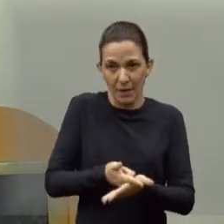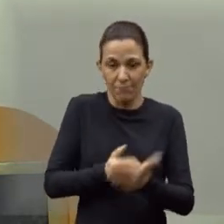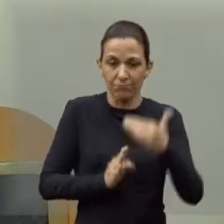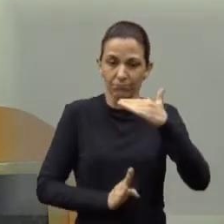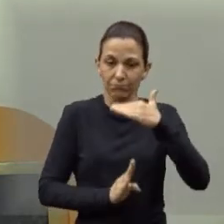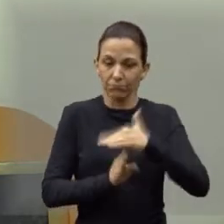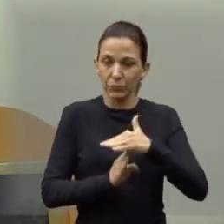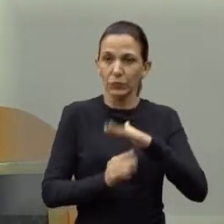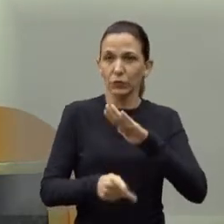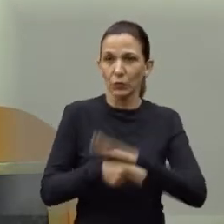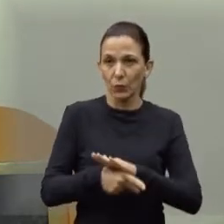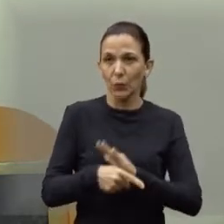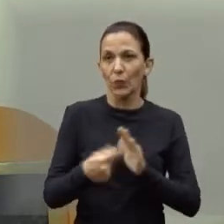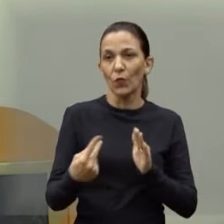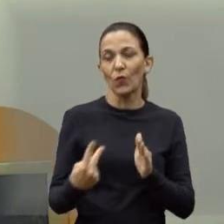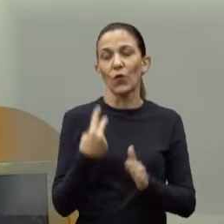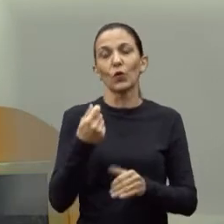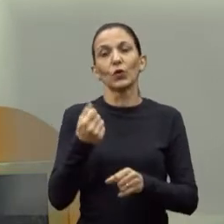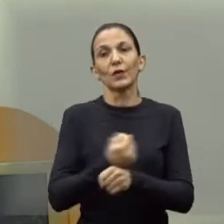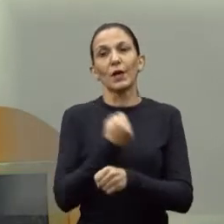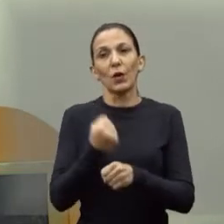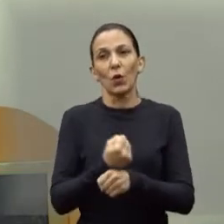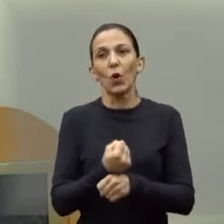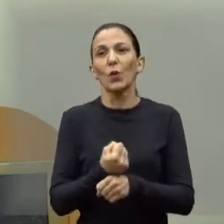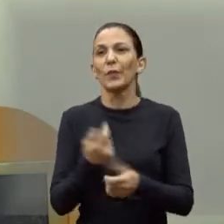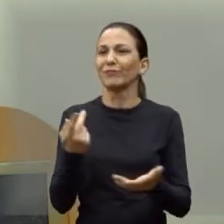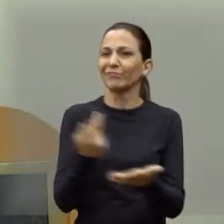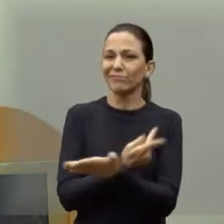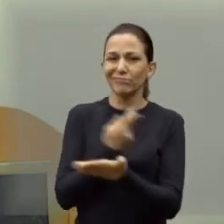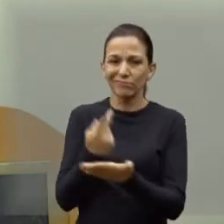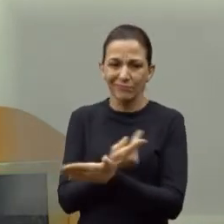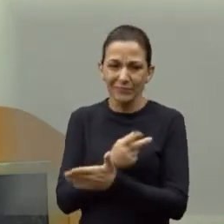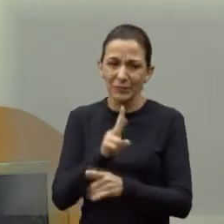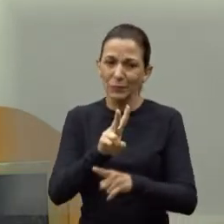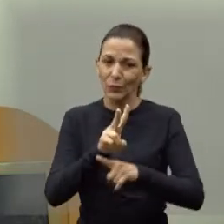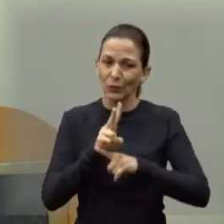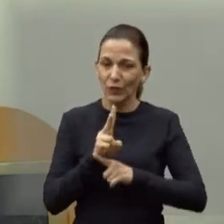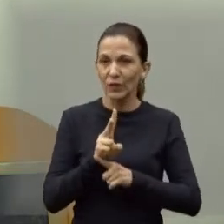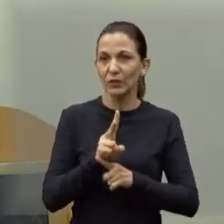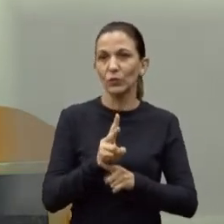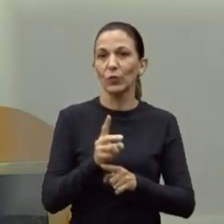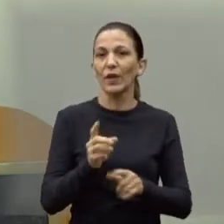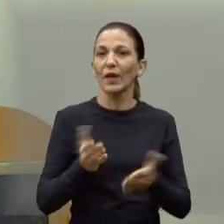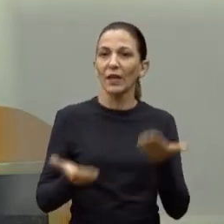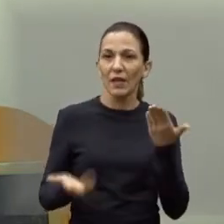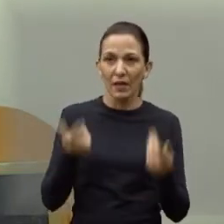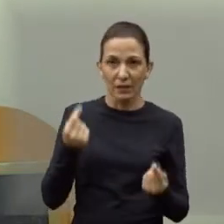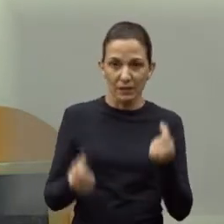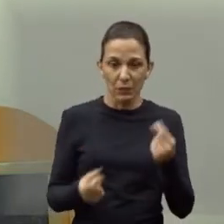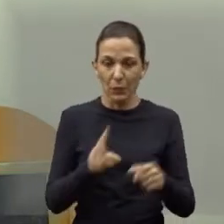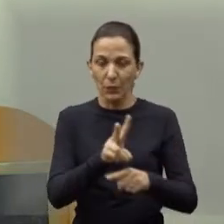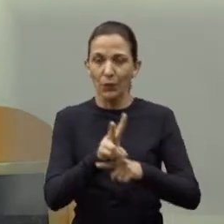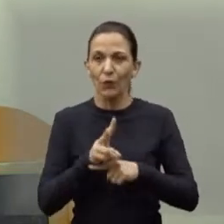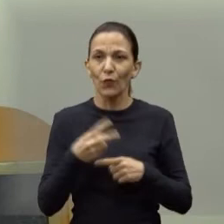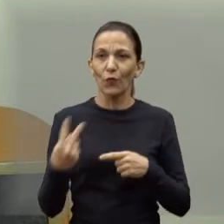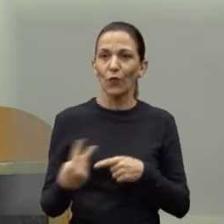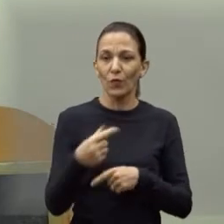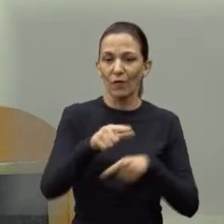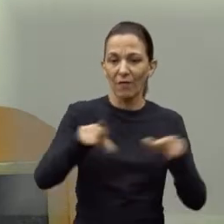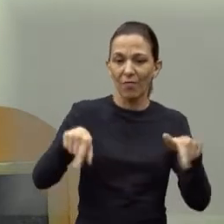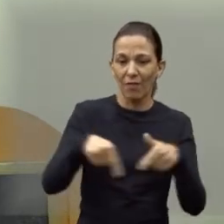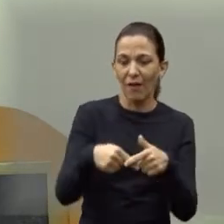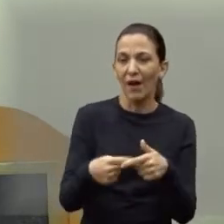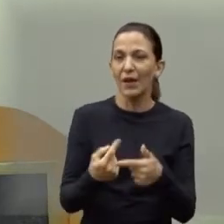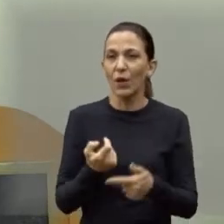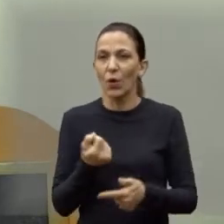de conclusão e o valor da obra foram equivocadamente estimados, visto que na licitação previu-se que o valor total da área seria